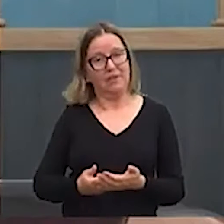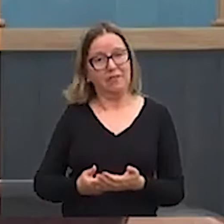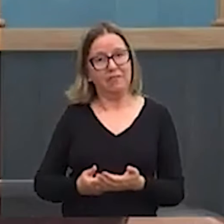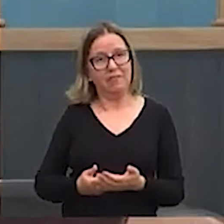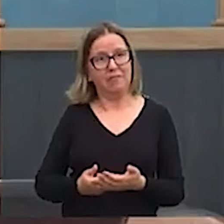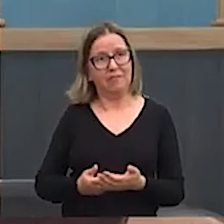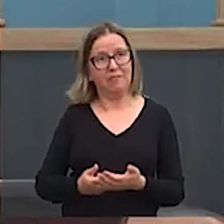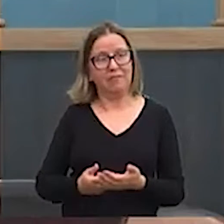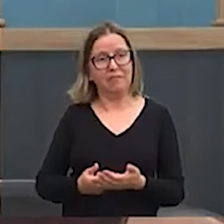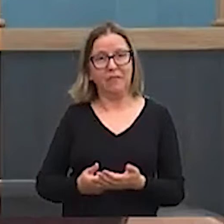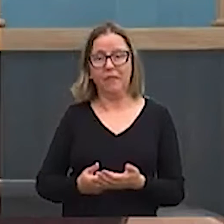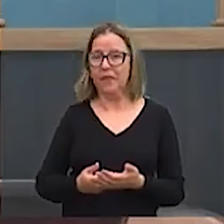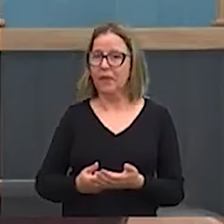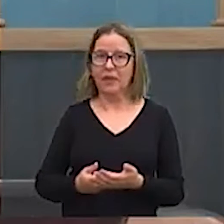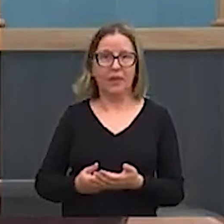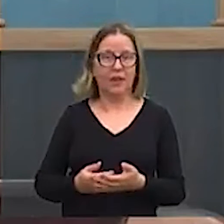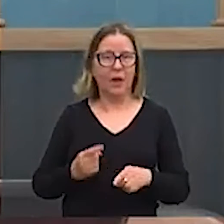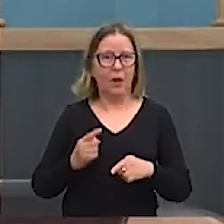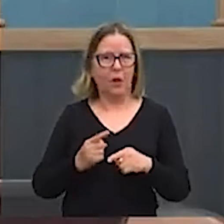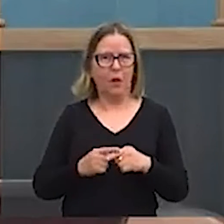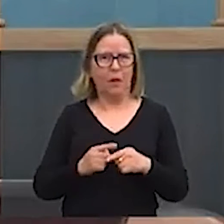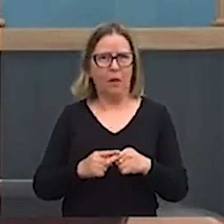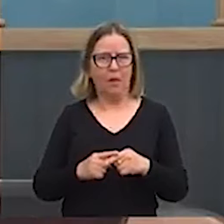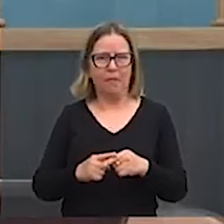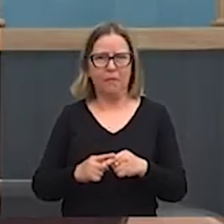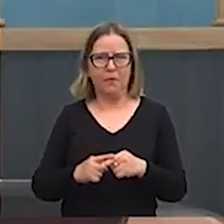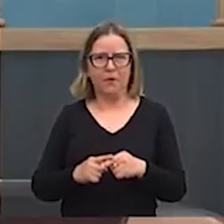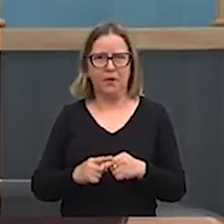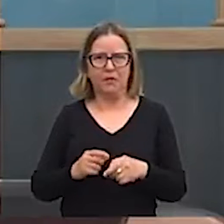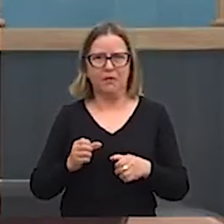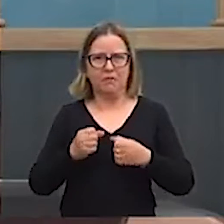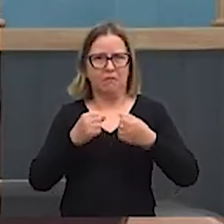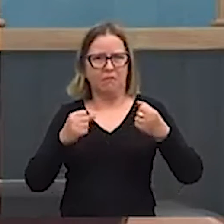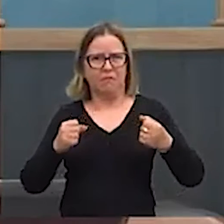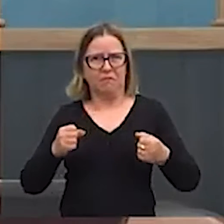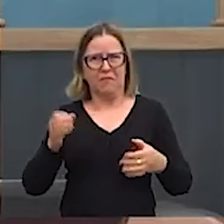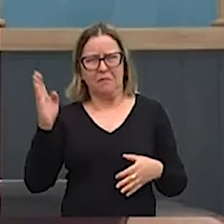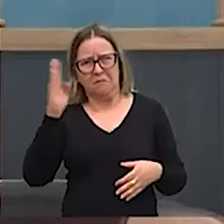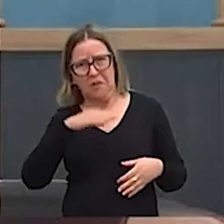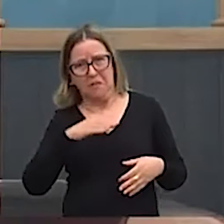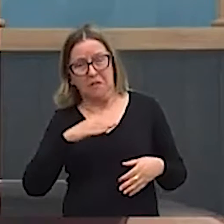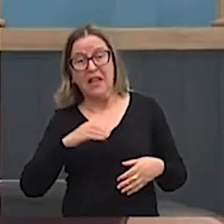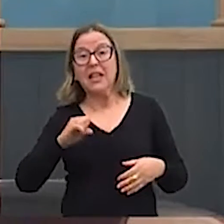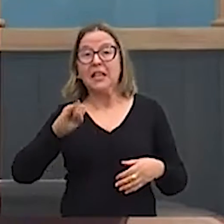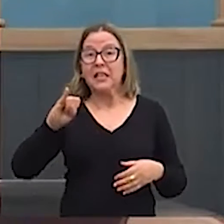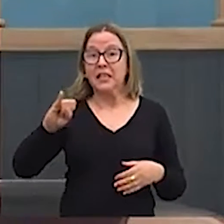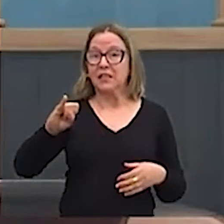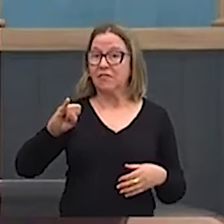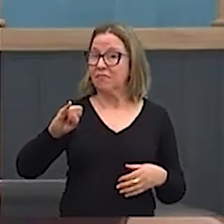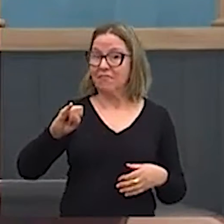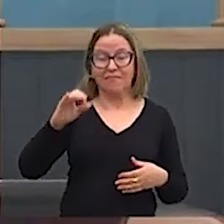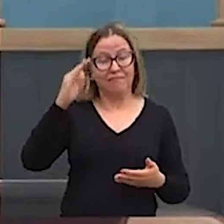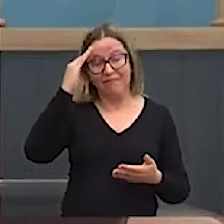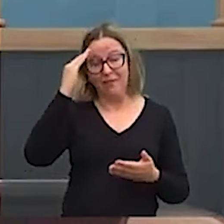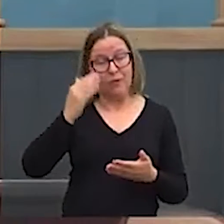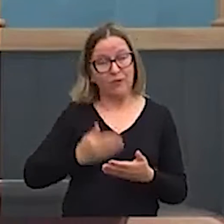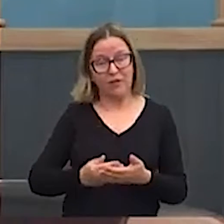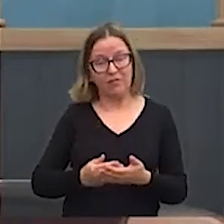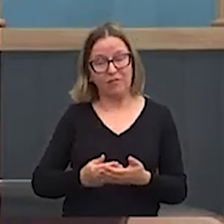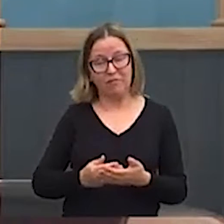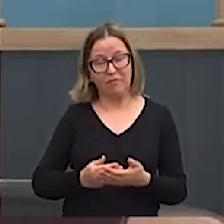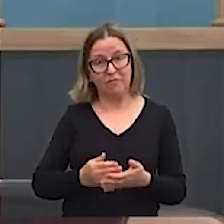não é porque ele foi um grande carrasco da humanidade. Se ele não creu, ele foi